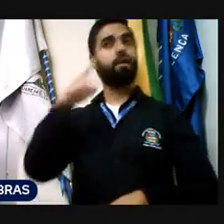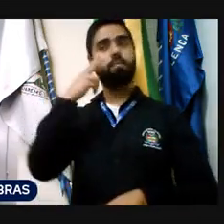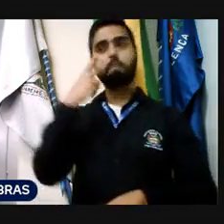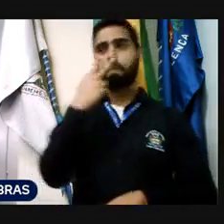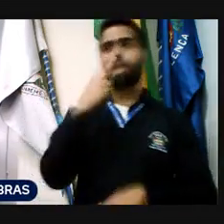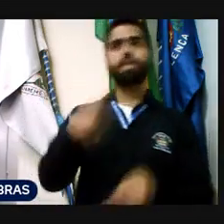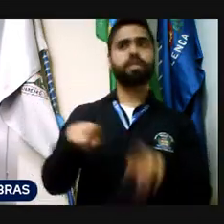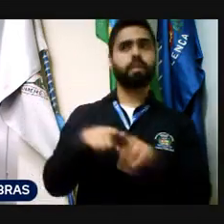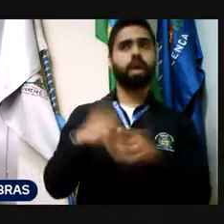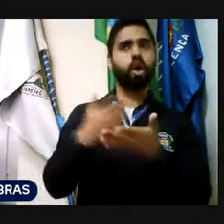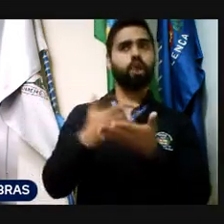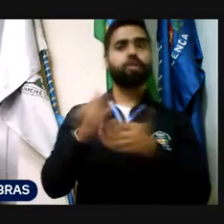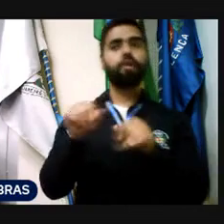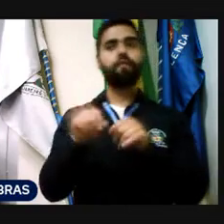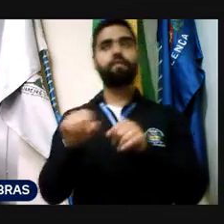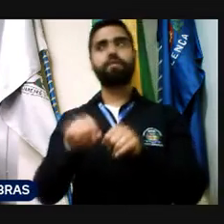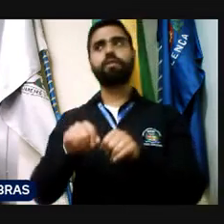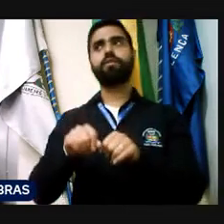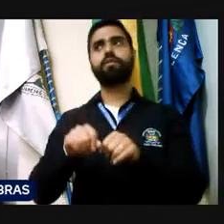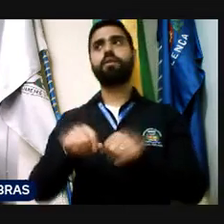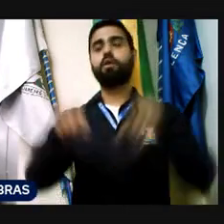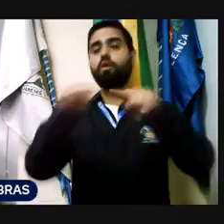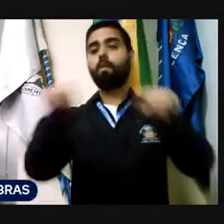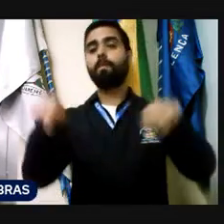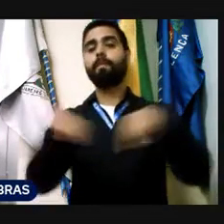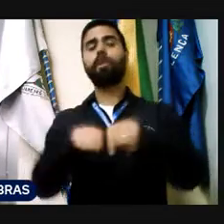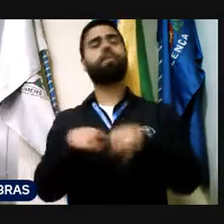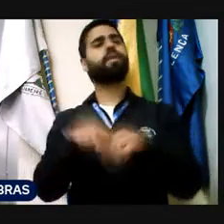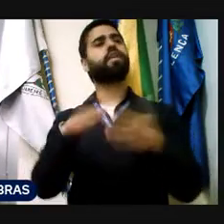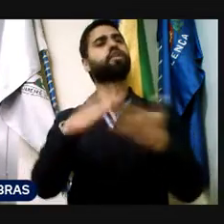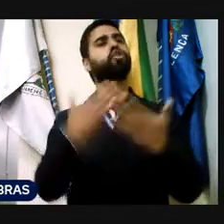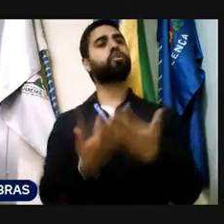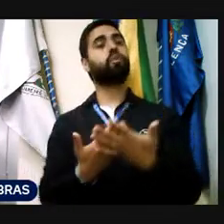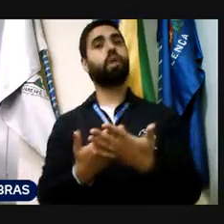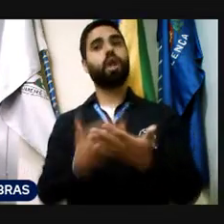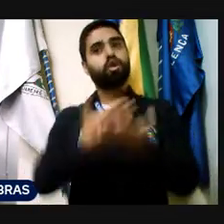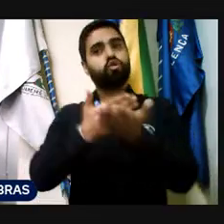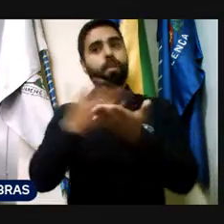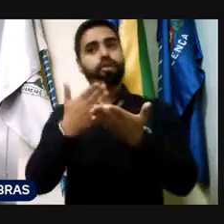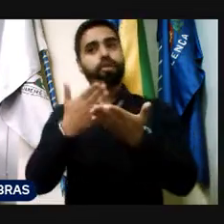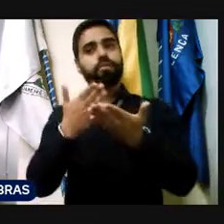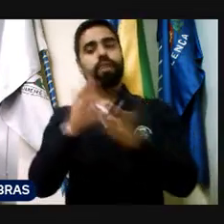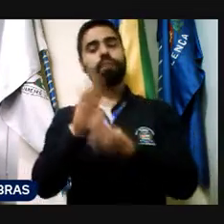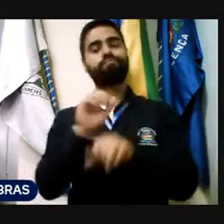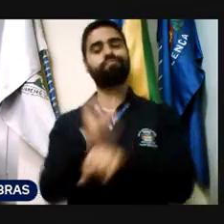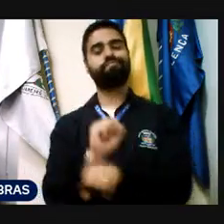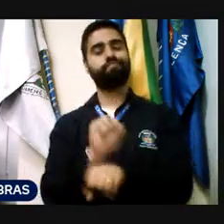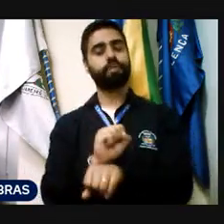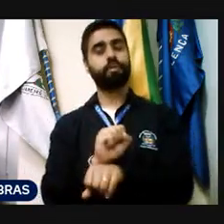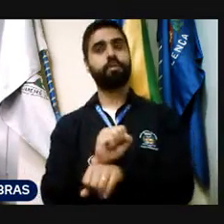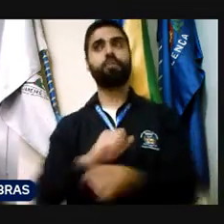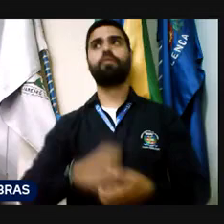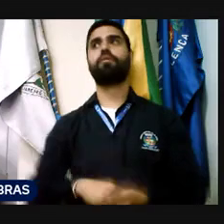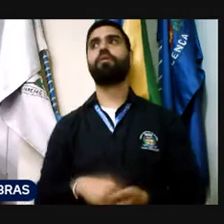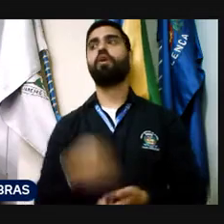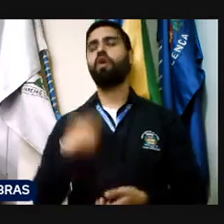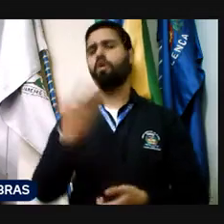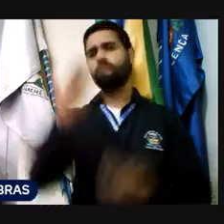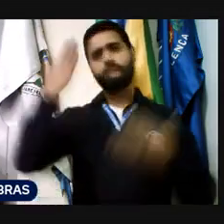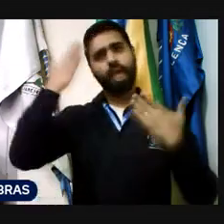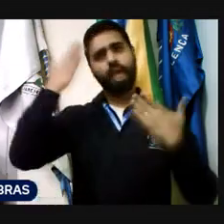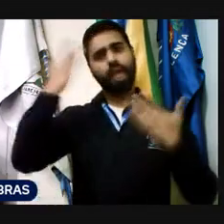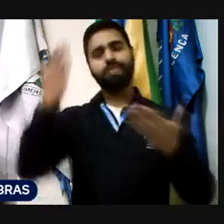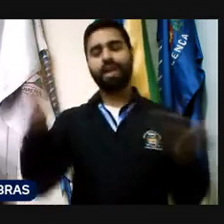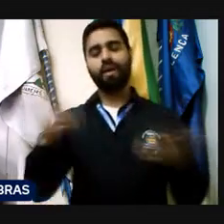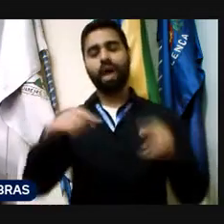fazer uma quadra lá no Colégio da Passagem, onde deu início, não teve fim. Então, eu queria agradecer essa